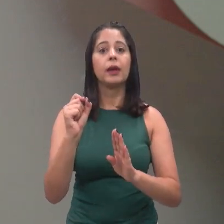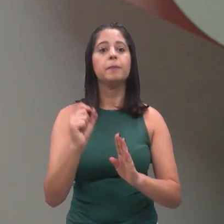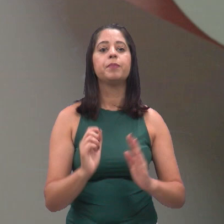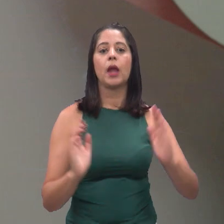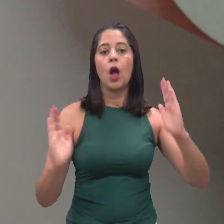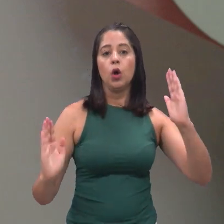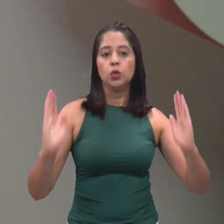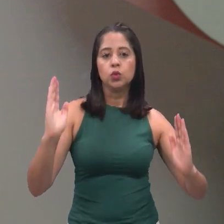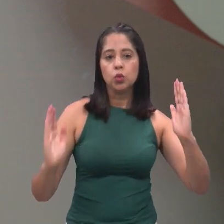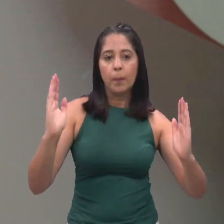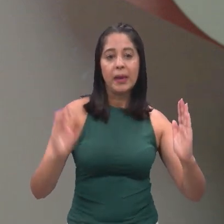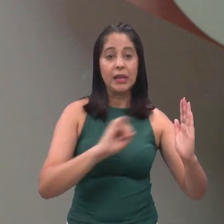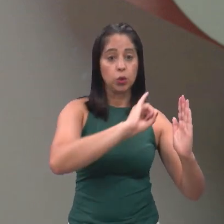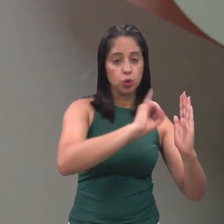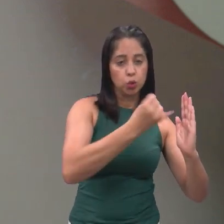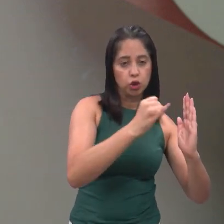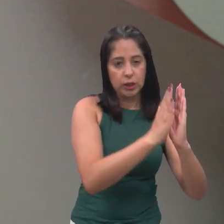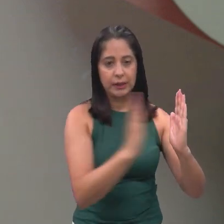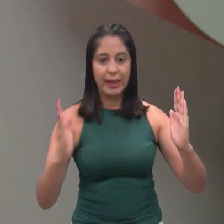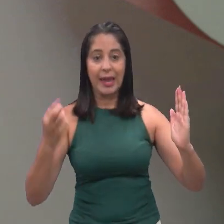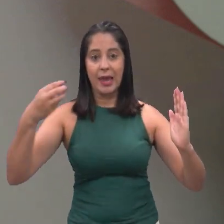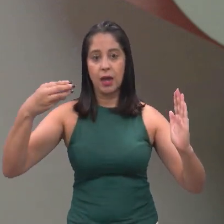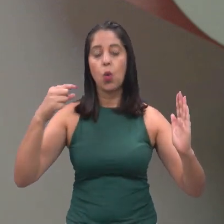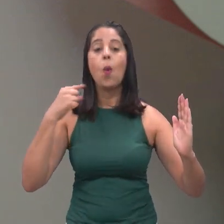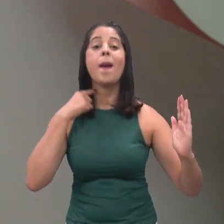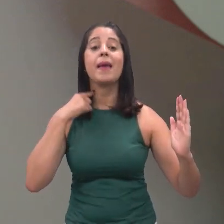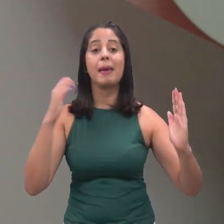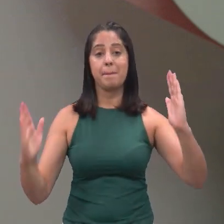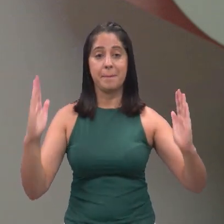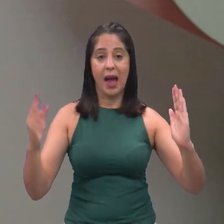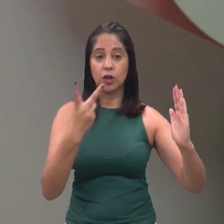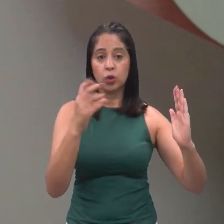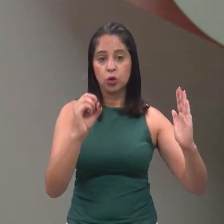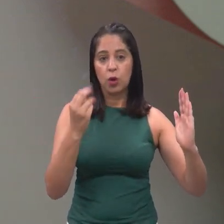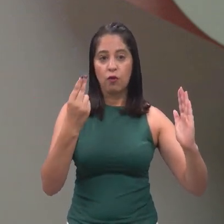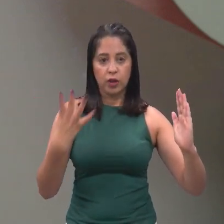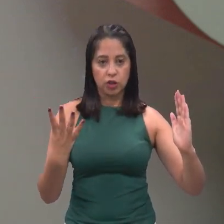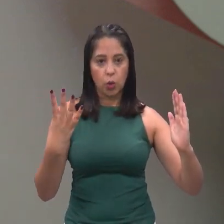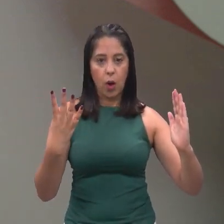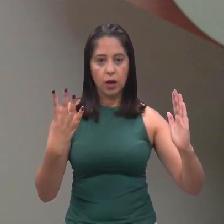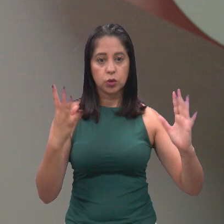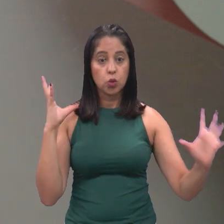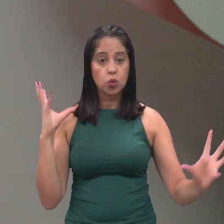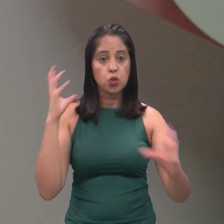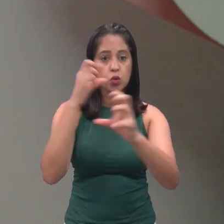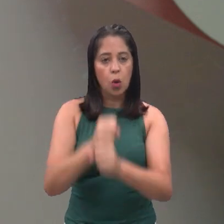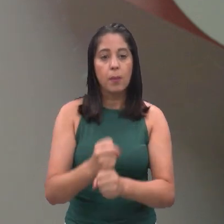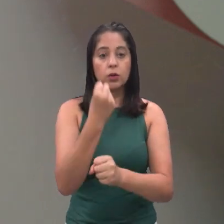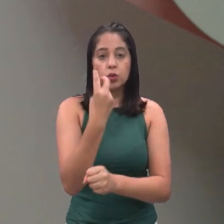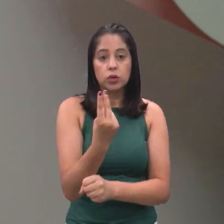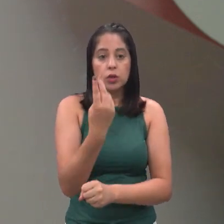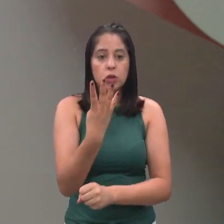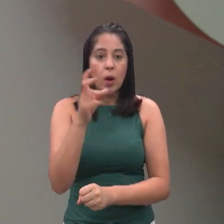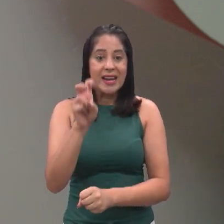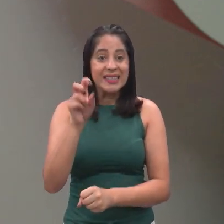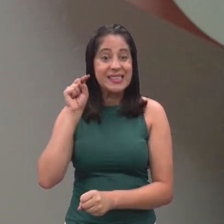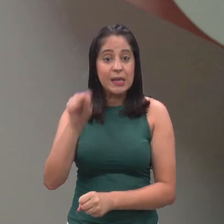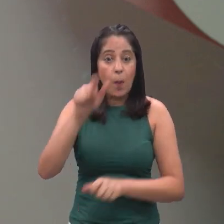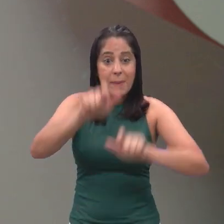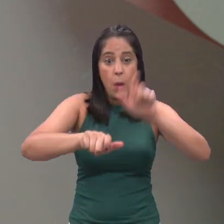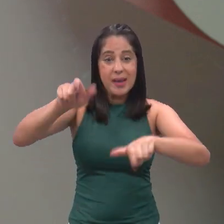meses do ano passado mais de 245 mil casos da doença e